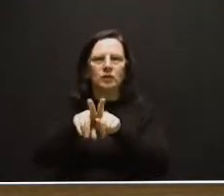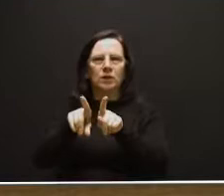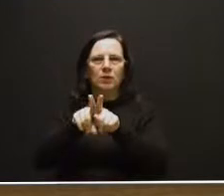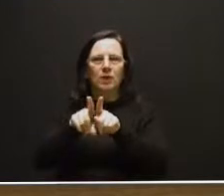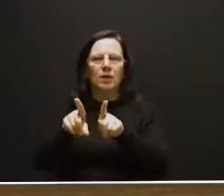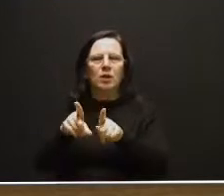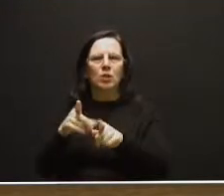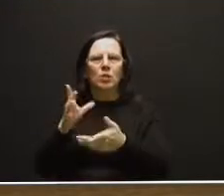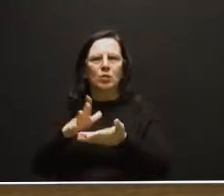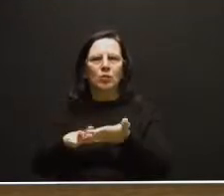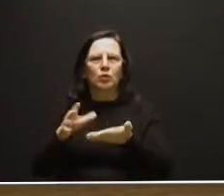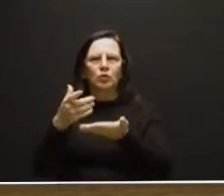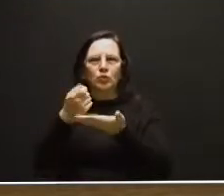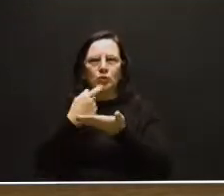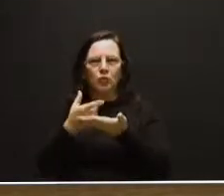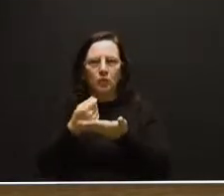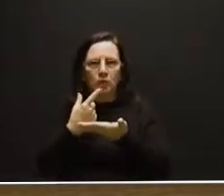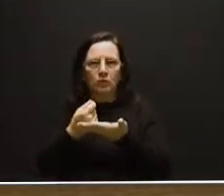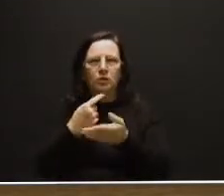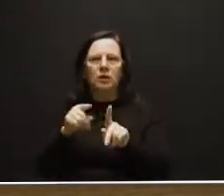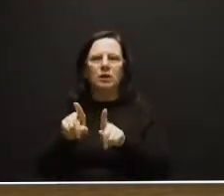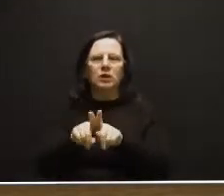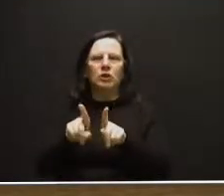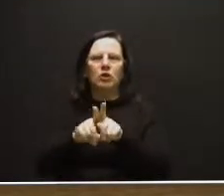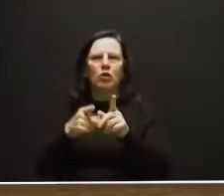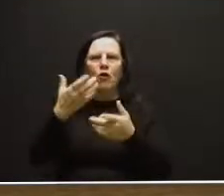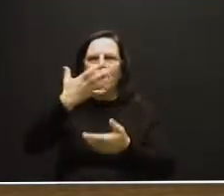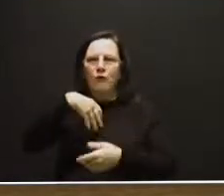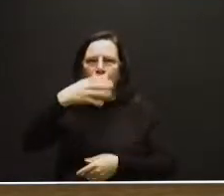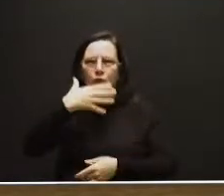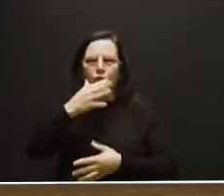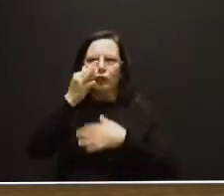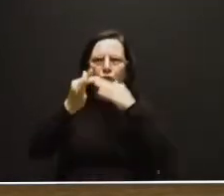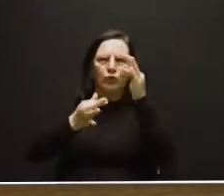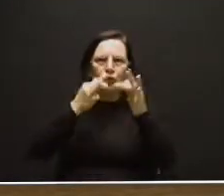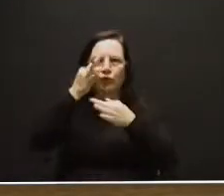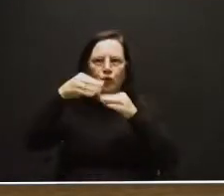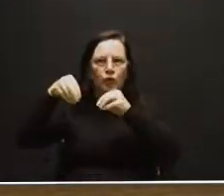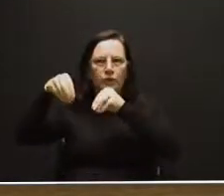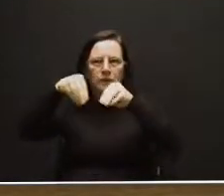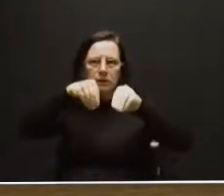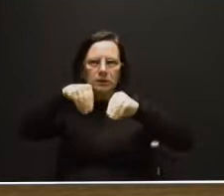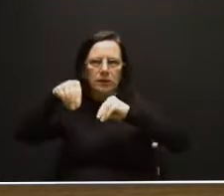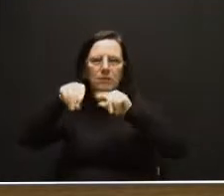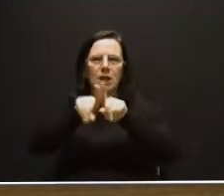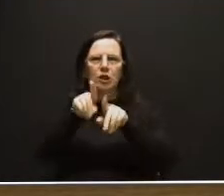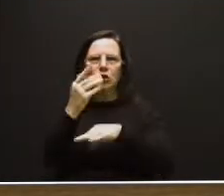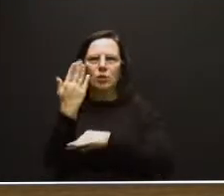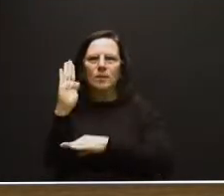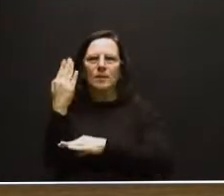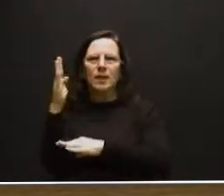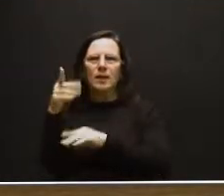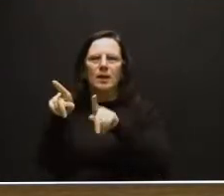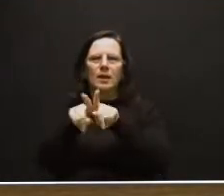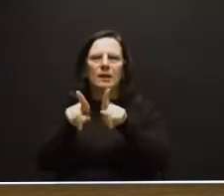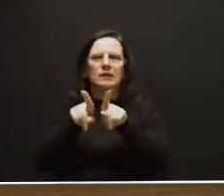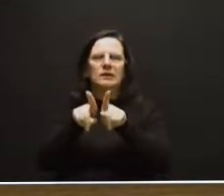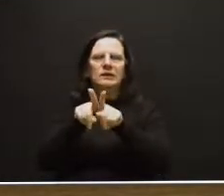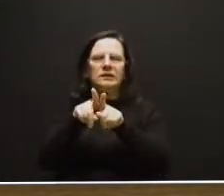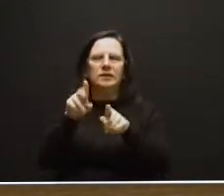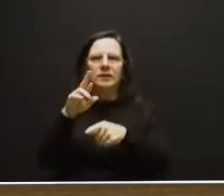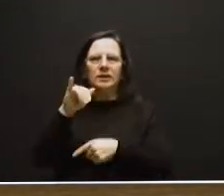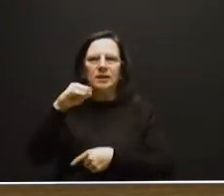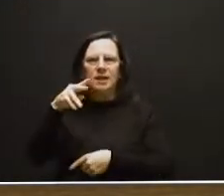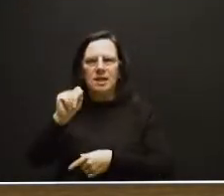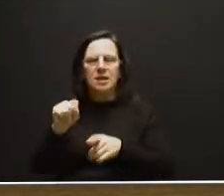produtos como medicamentos e chás além de frutas flores sementes fibras madeiras natex resinas e